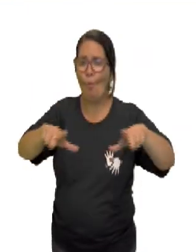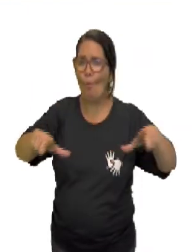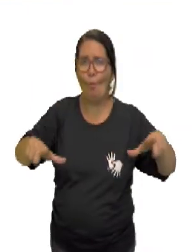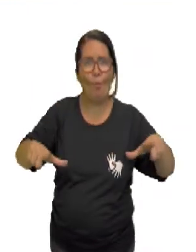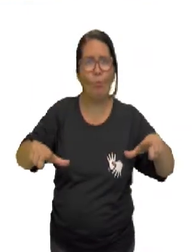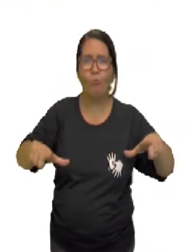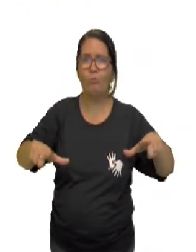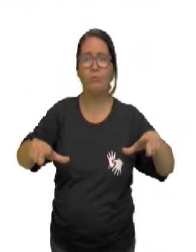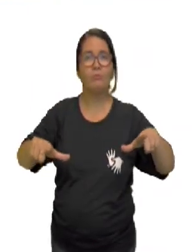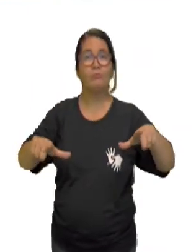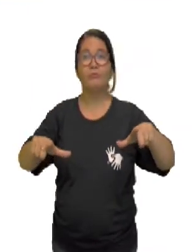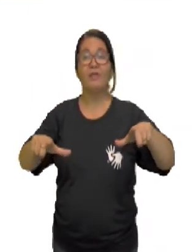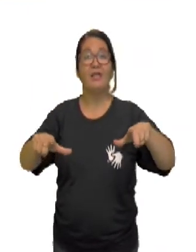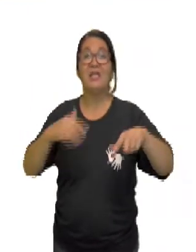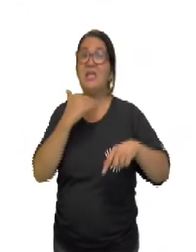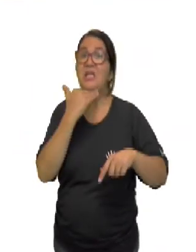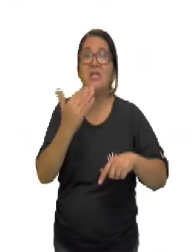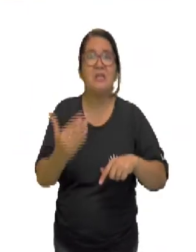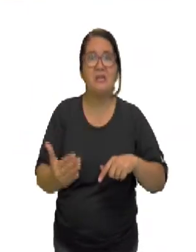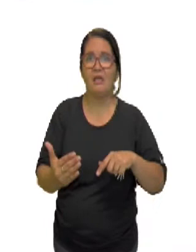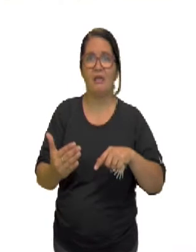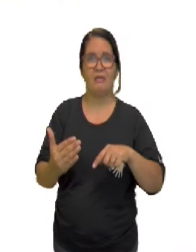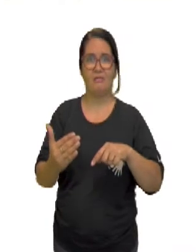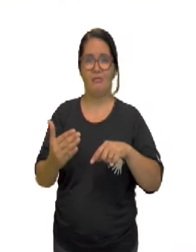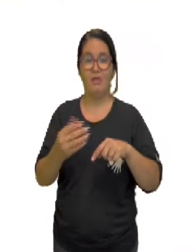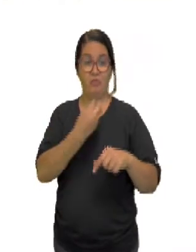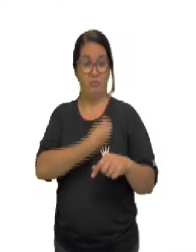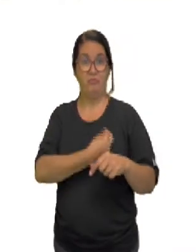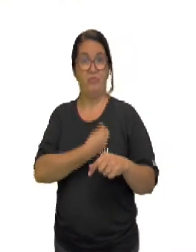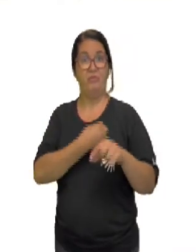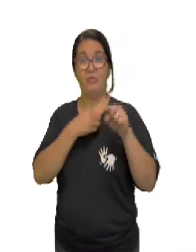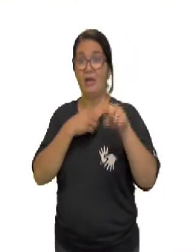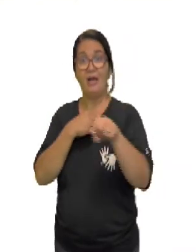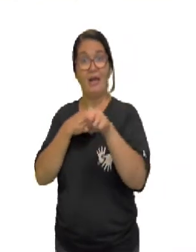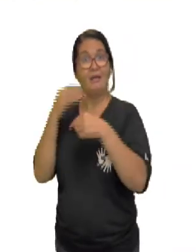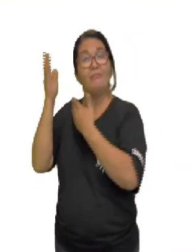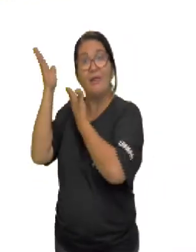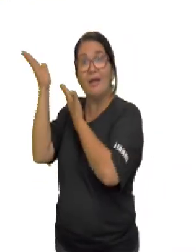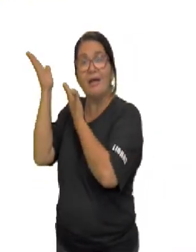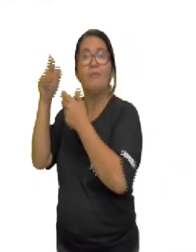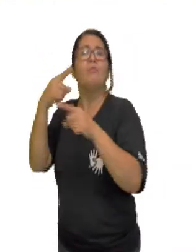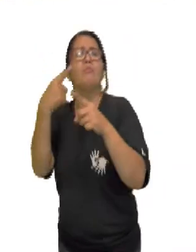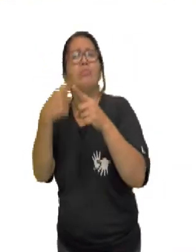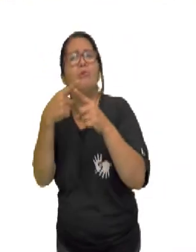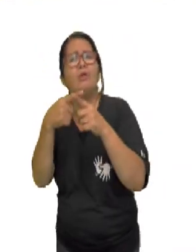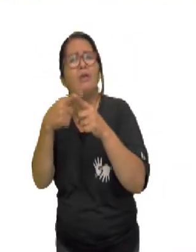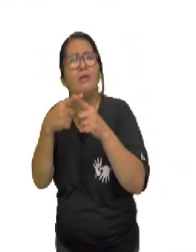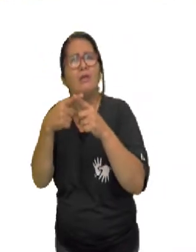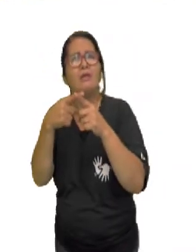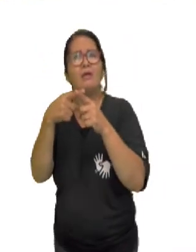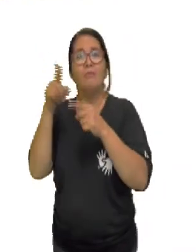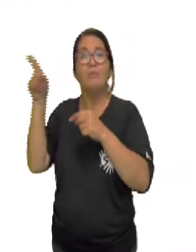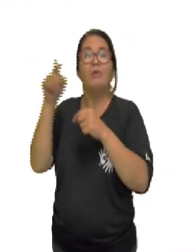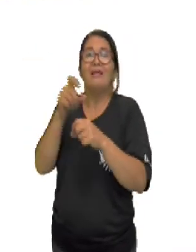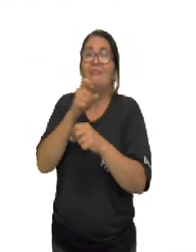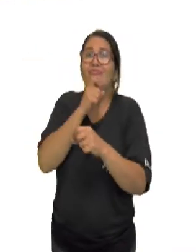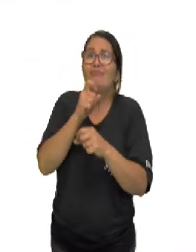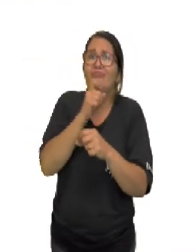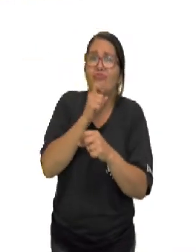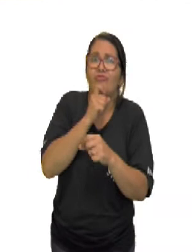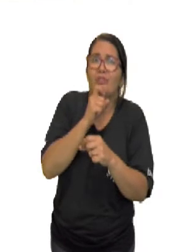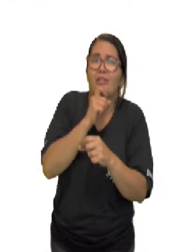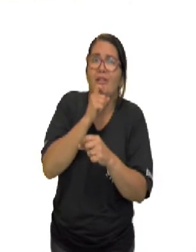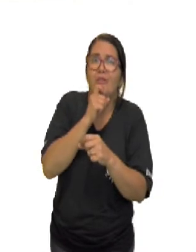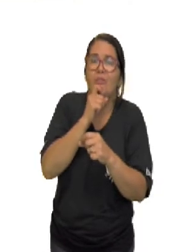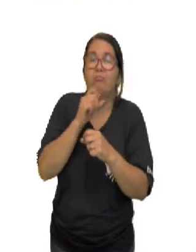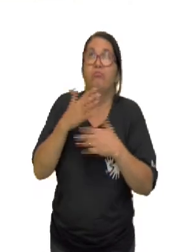demográfico. Ok? Então, nós percebemos que grande parte do território